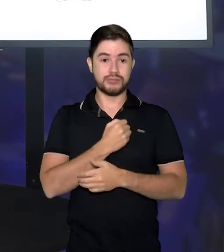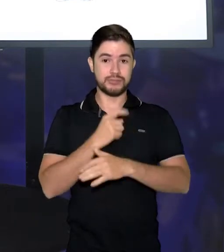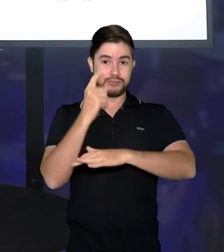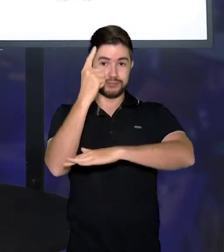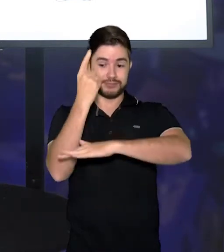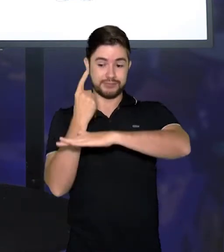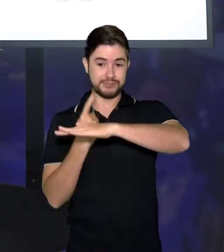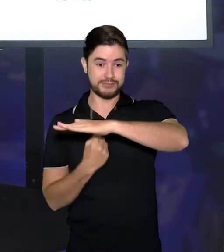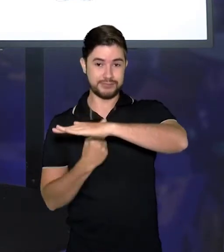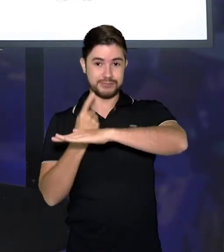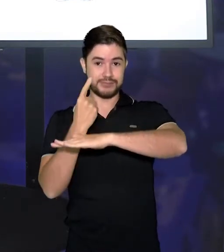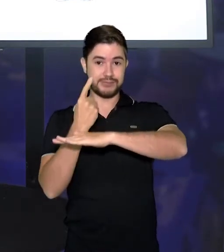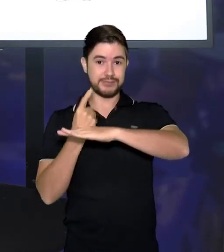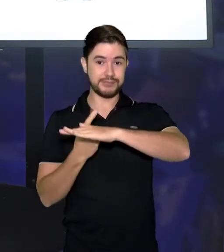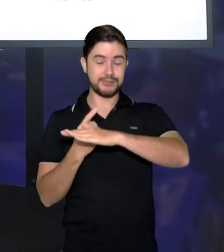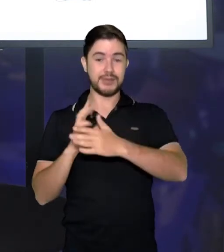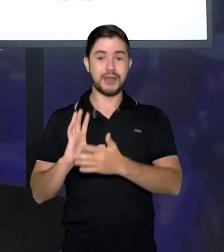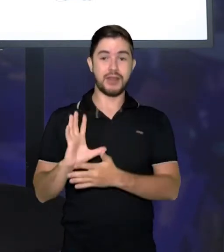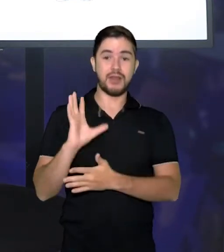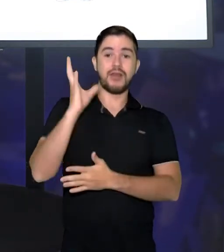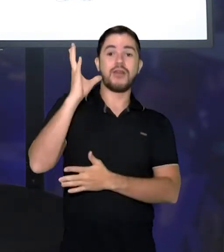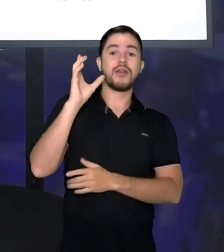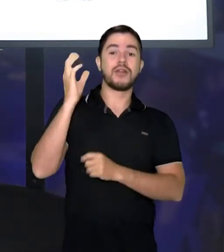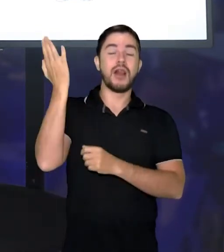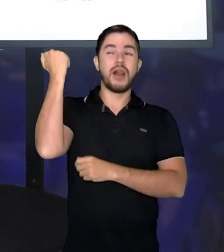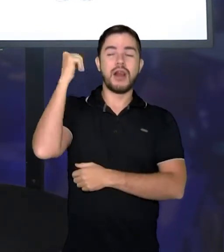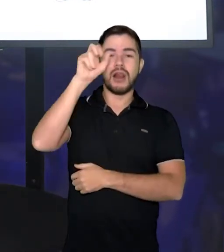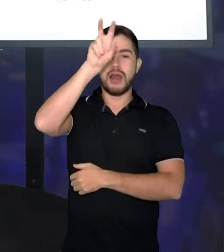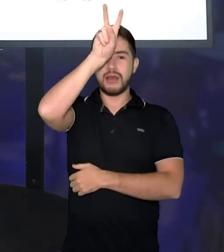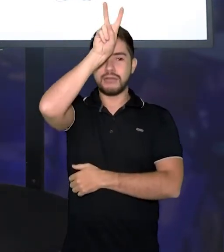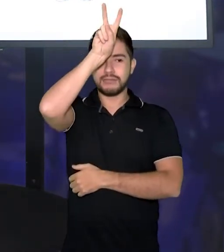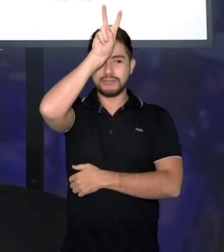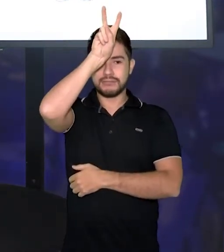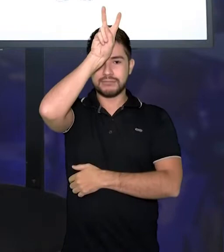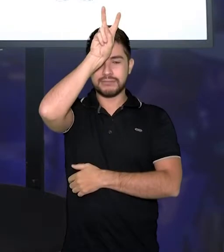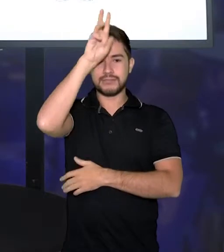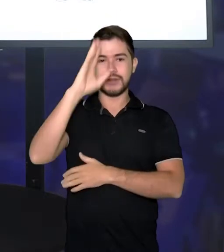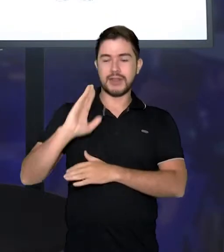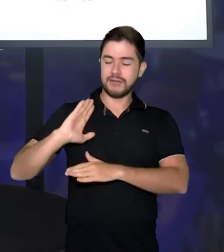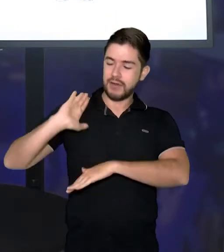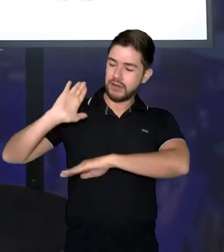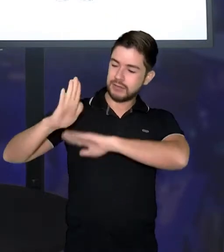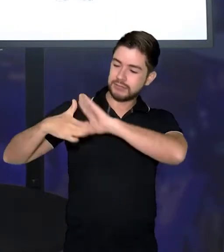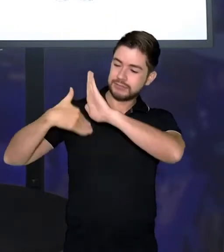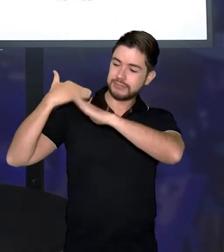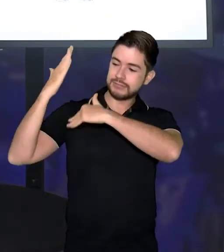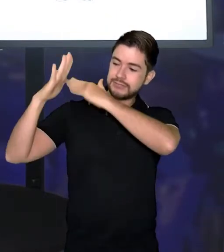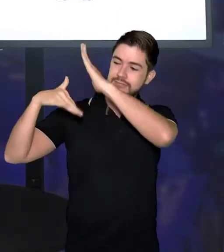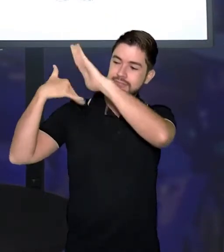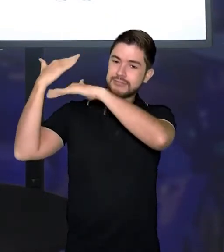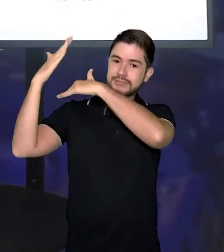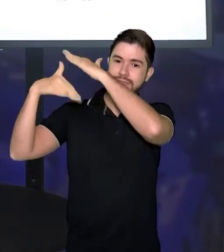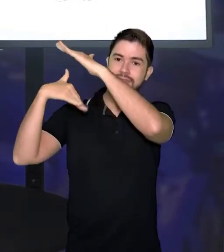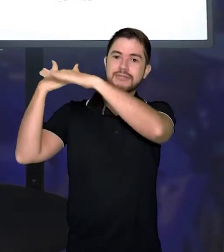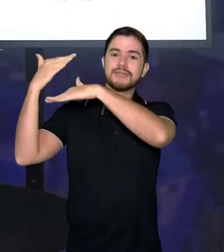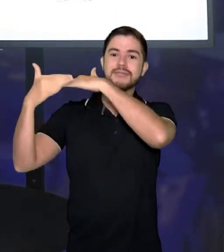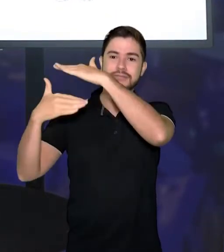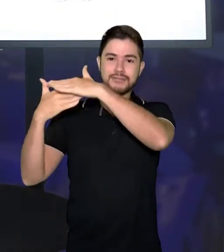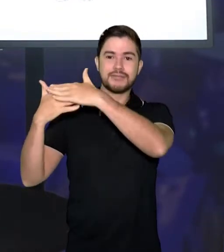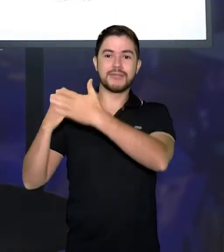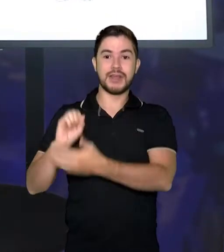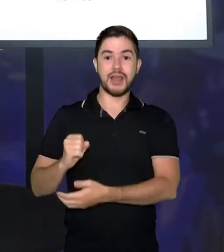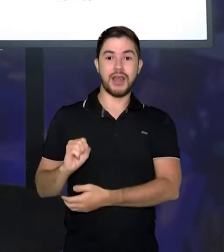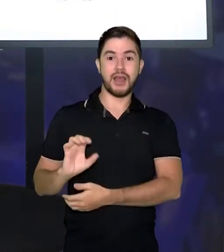Antigo Egito, em forma de fração. Mas esse número ele evolui e passa a ser chamado